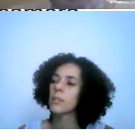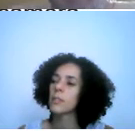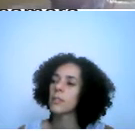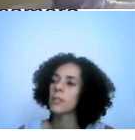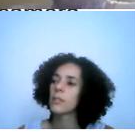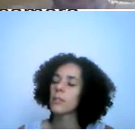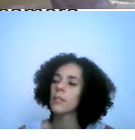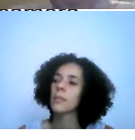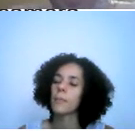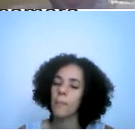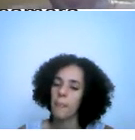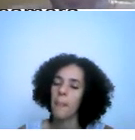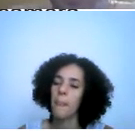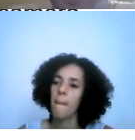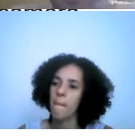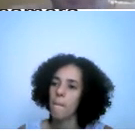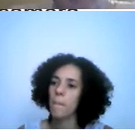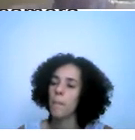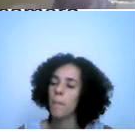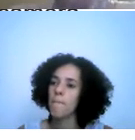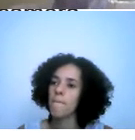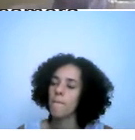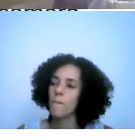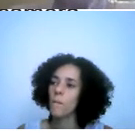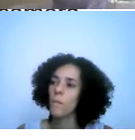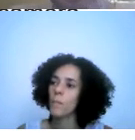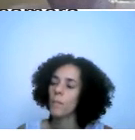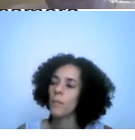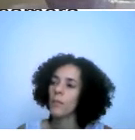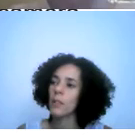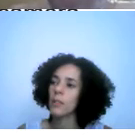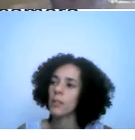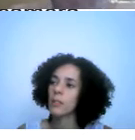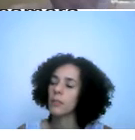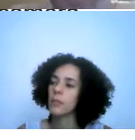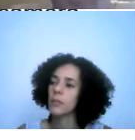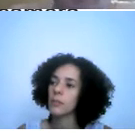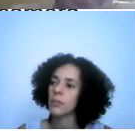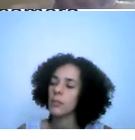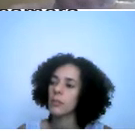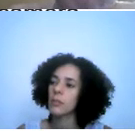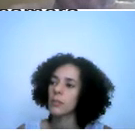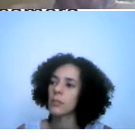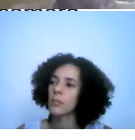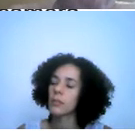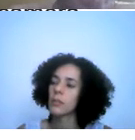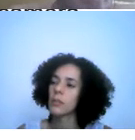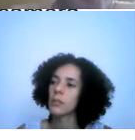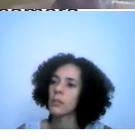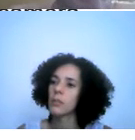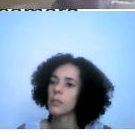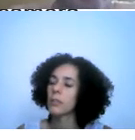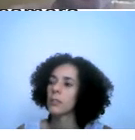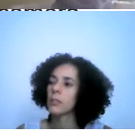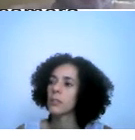de espécies exóticas. Tá? Porque há uma carência de estudos e de informações sobre esses ambientes. E